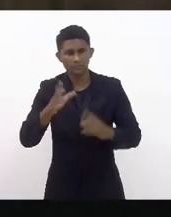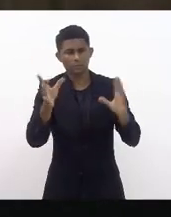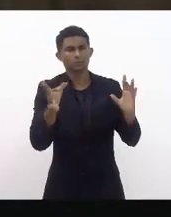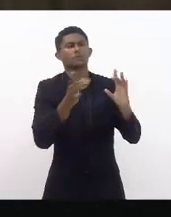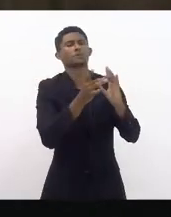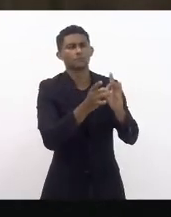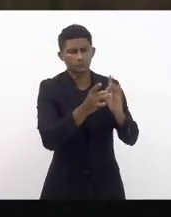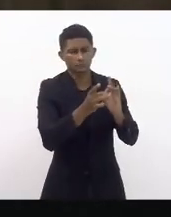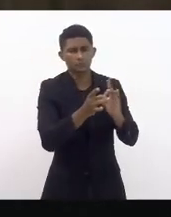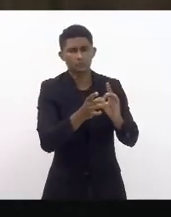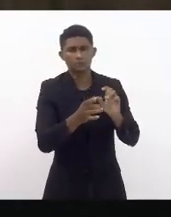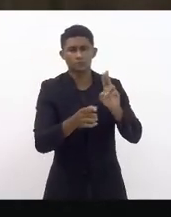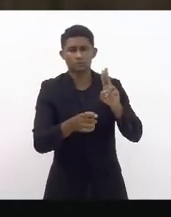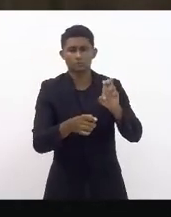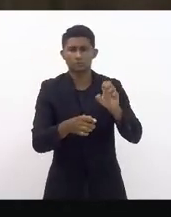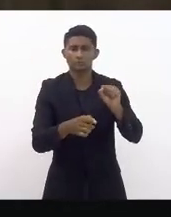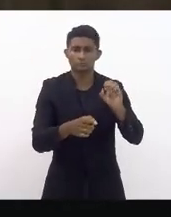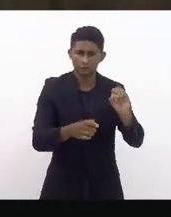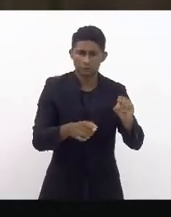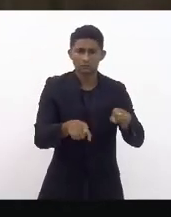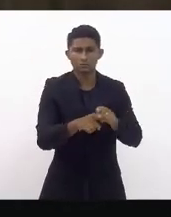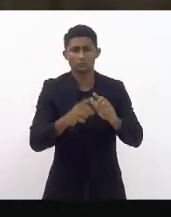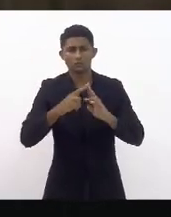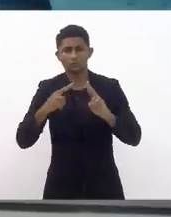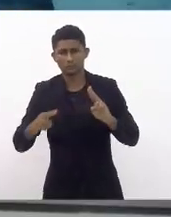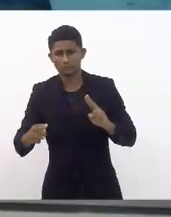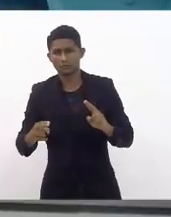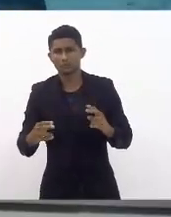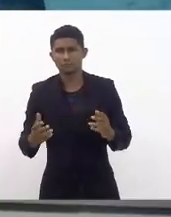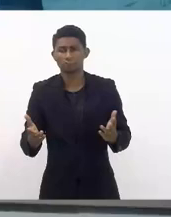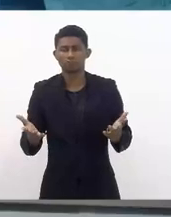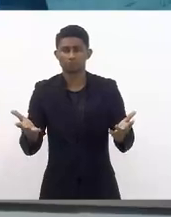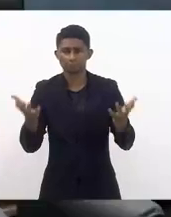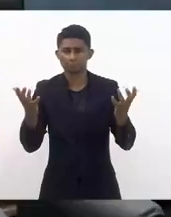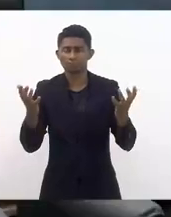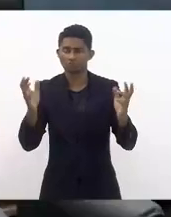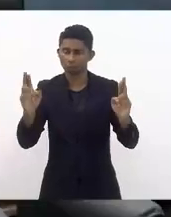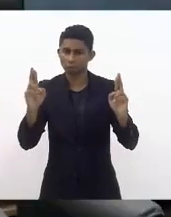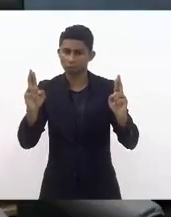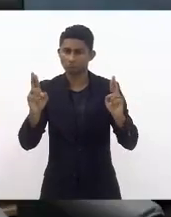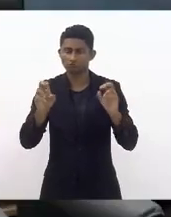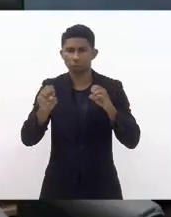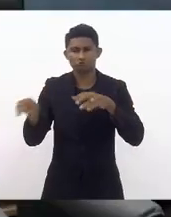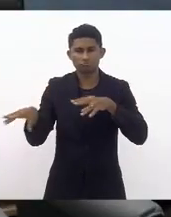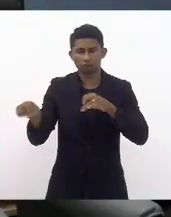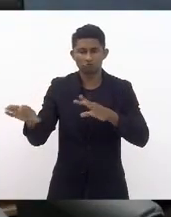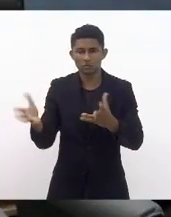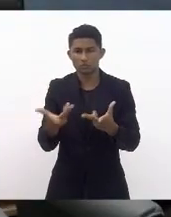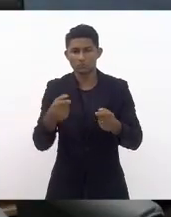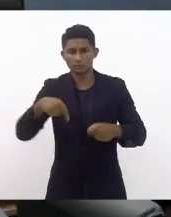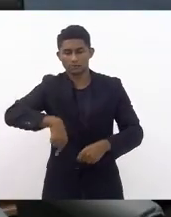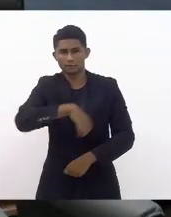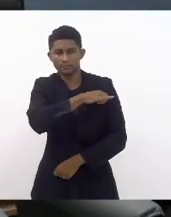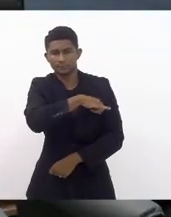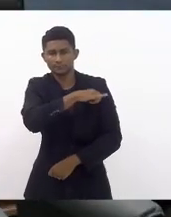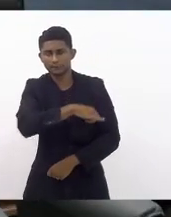unificação da UESO com a UERJ. Viva o ensino público de qualidade no estado do Rio de